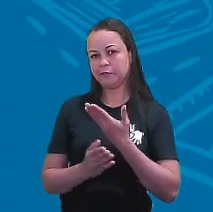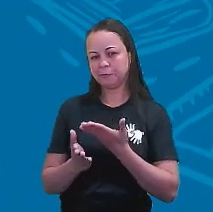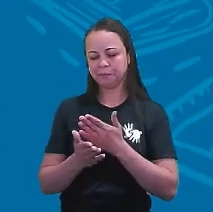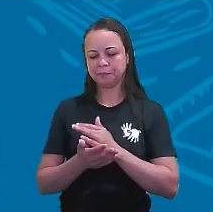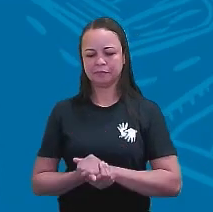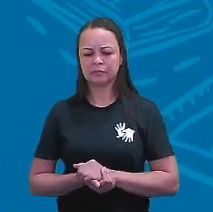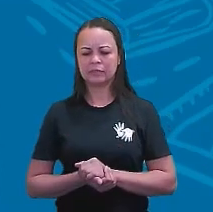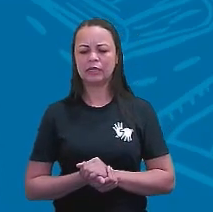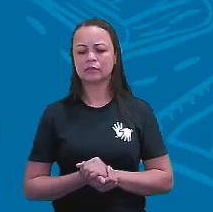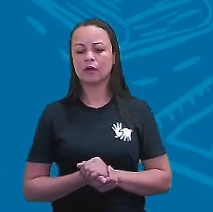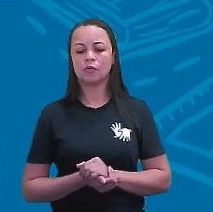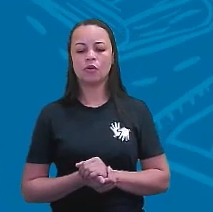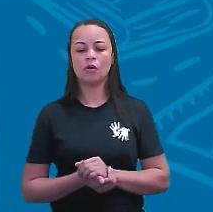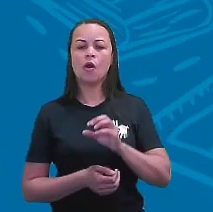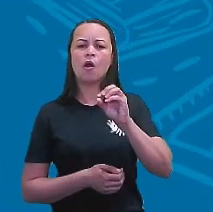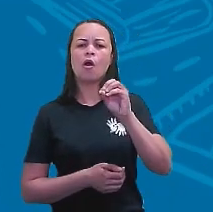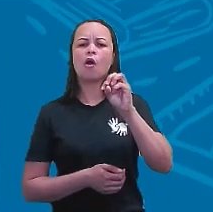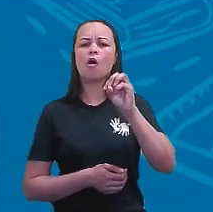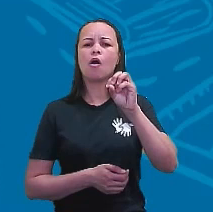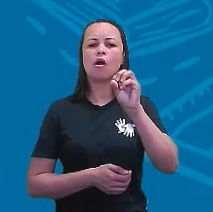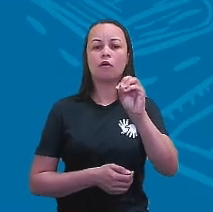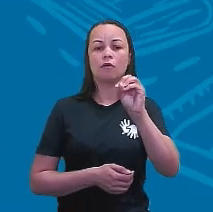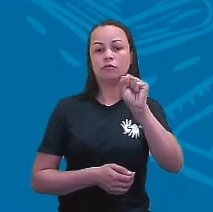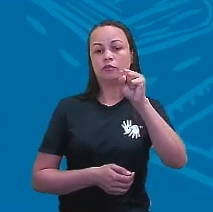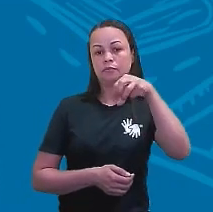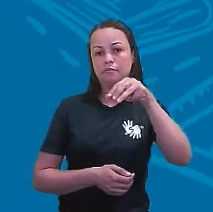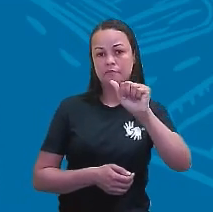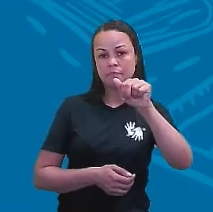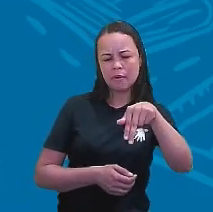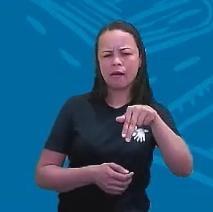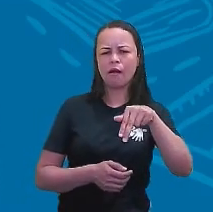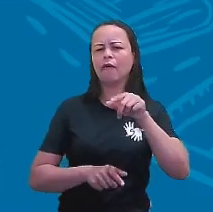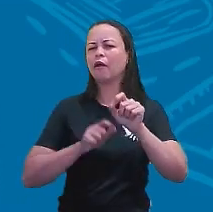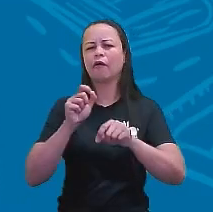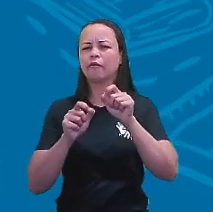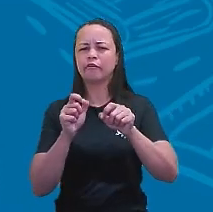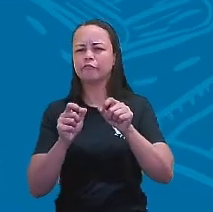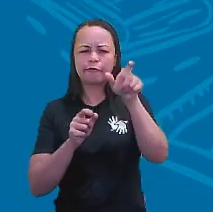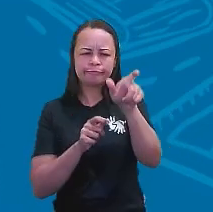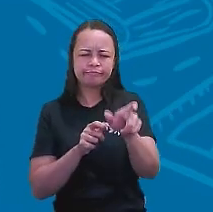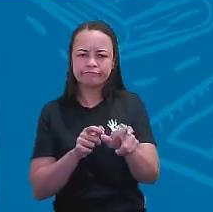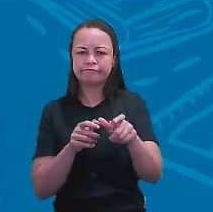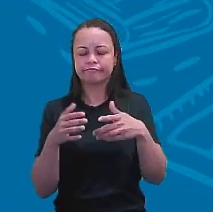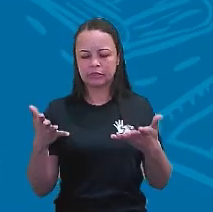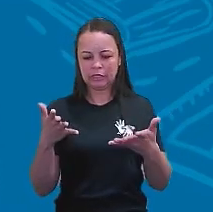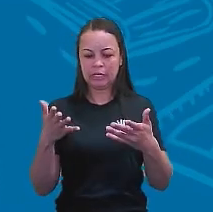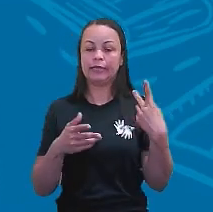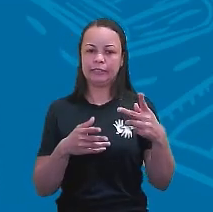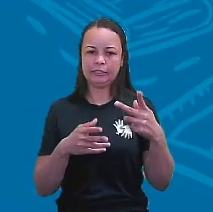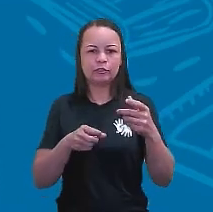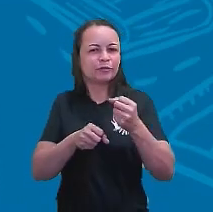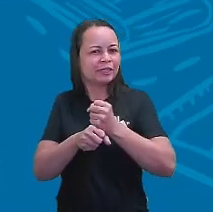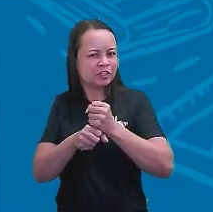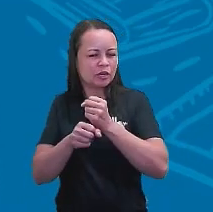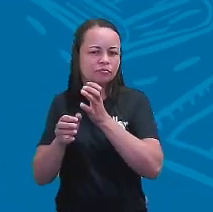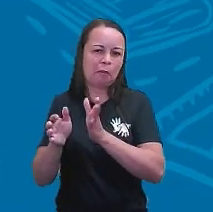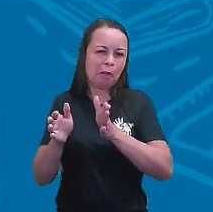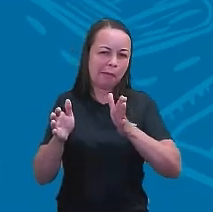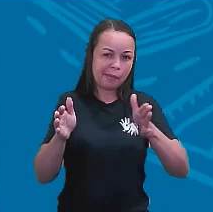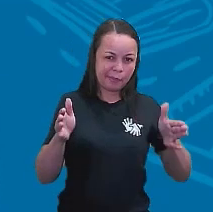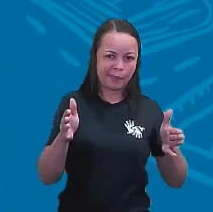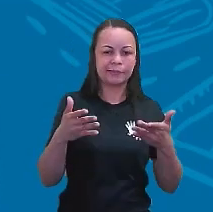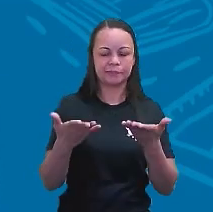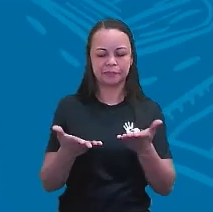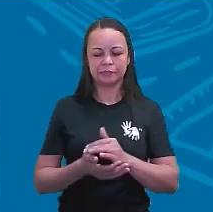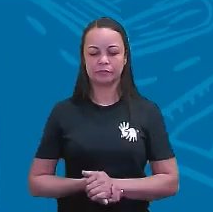foi Osman Lins? Preste bem atenção porque agora a gente tem aí tudo detalhado através de datas, é isso mesmo. Gente,